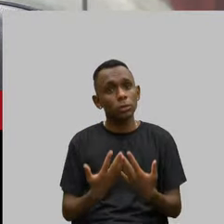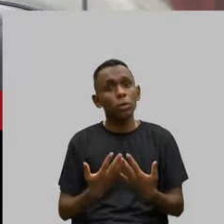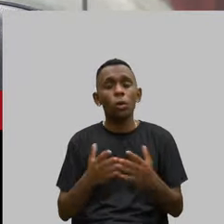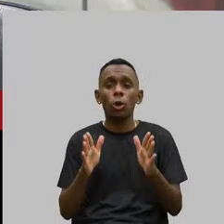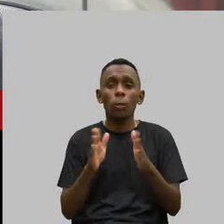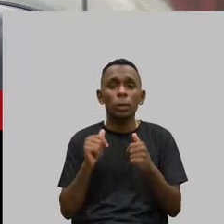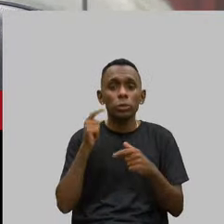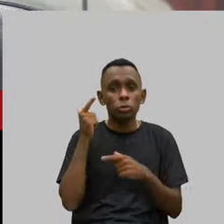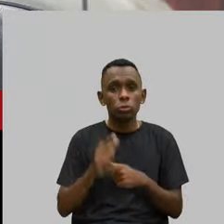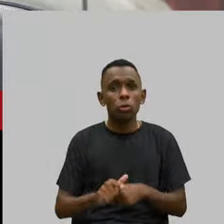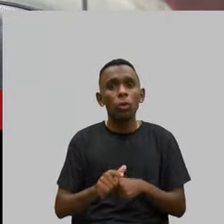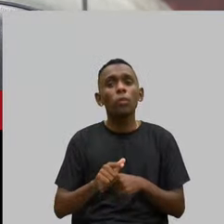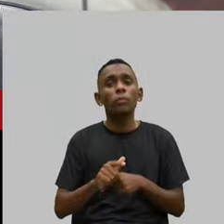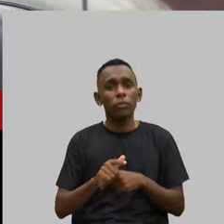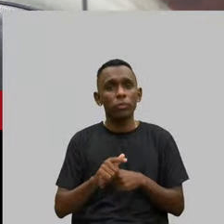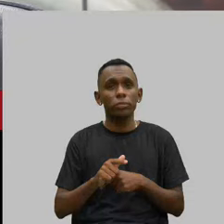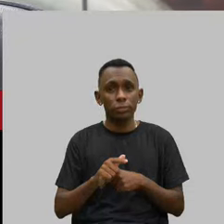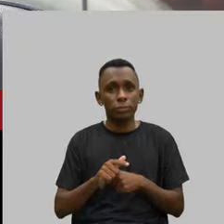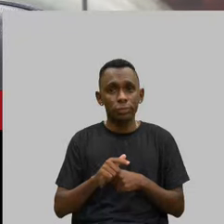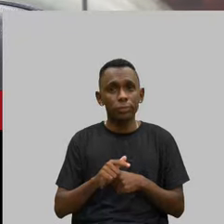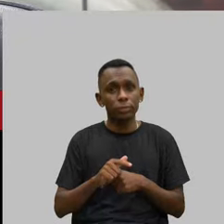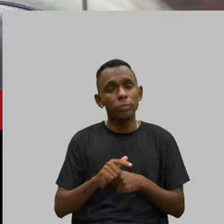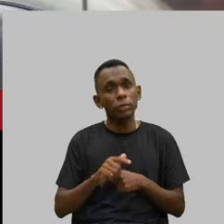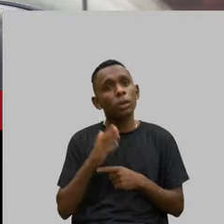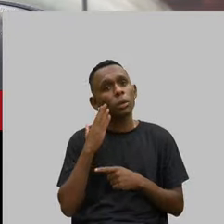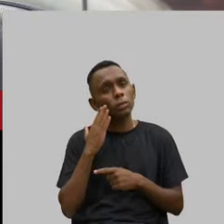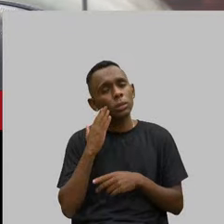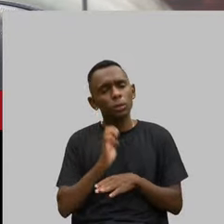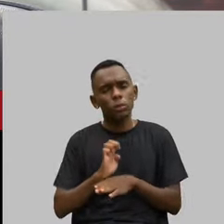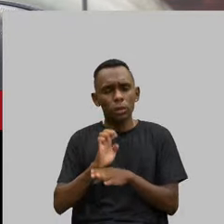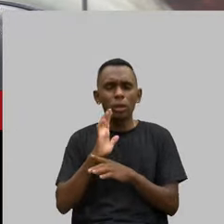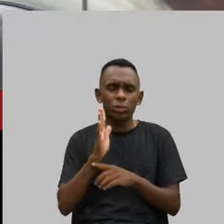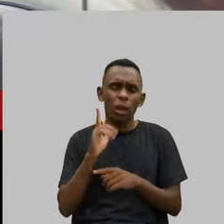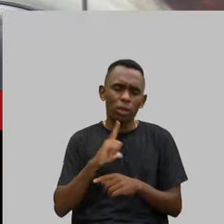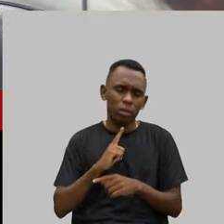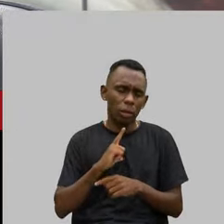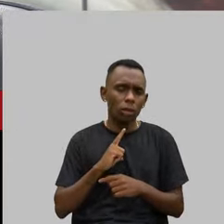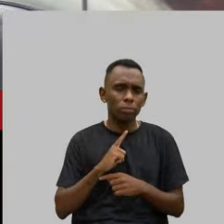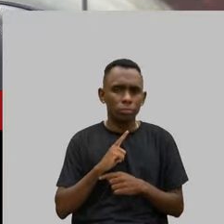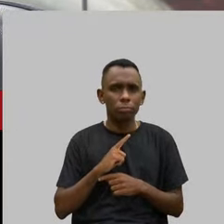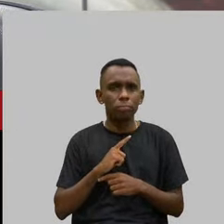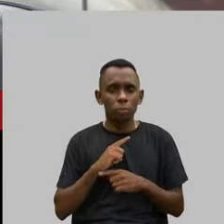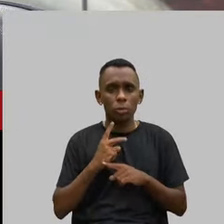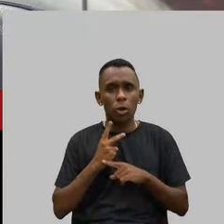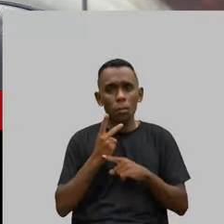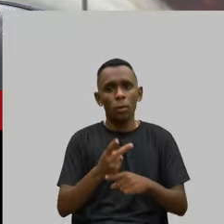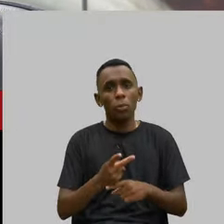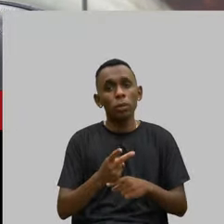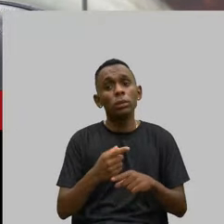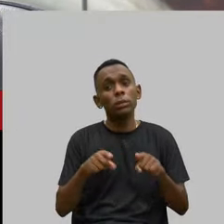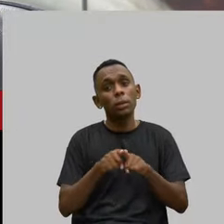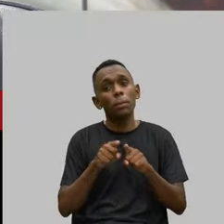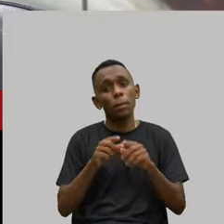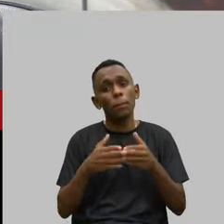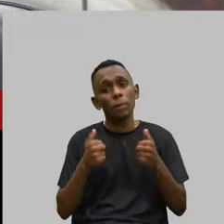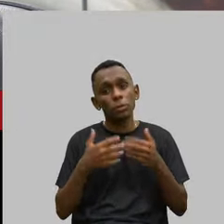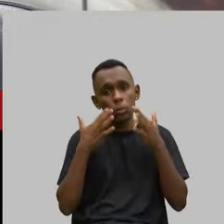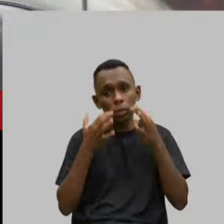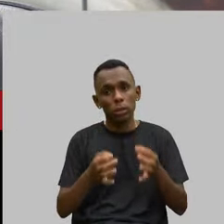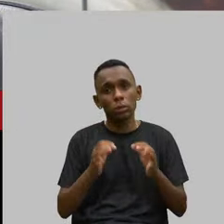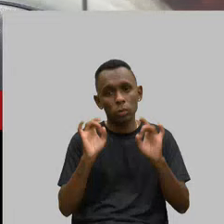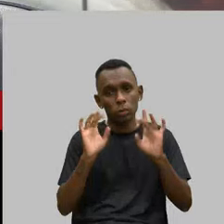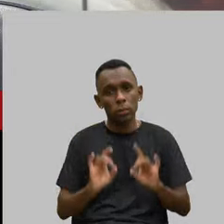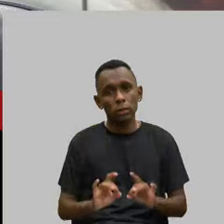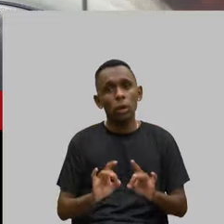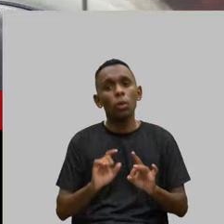pedido mesmo nessa agilidade que eu sei que o estado já tem buscado e pedir uma atenção muito especial